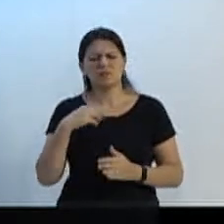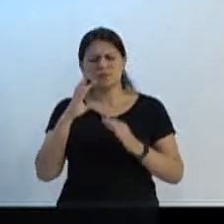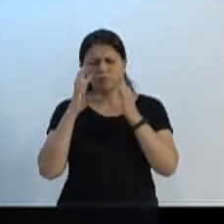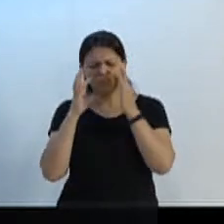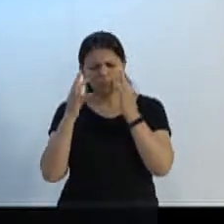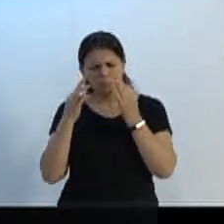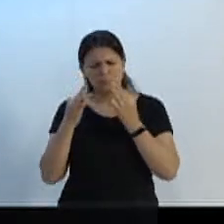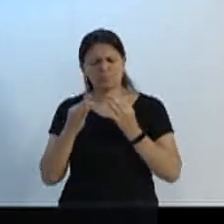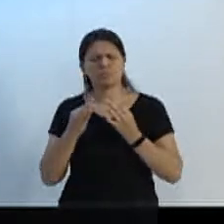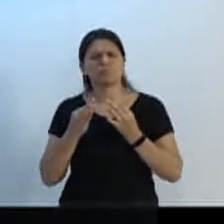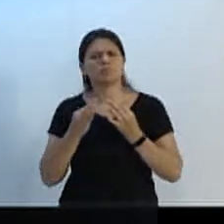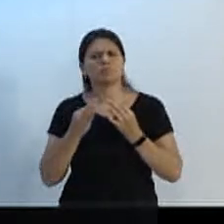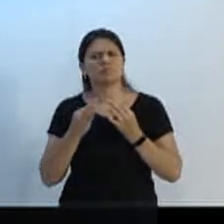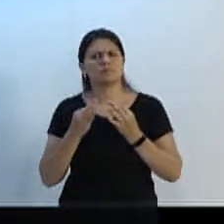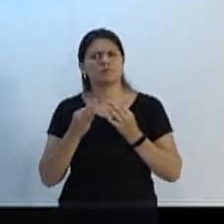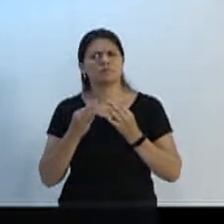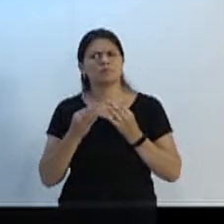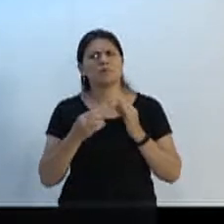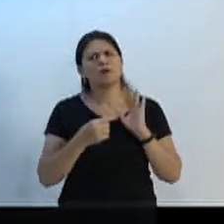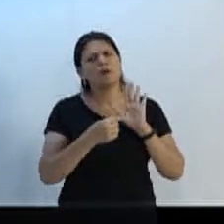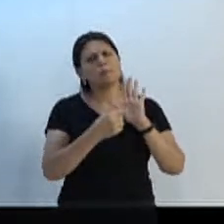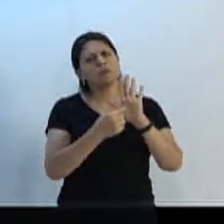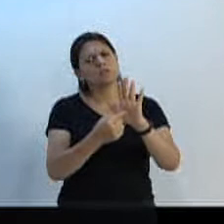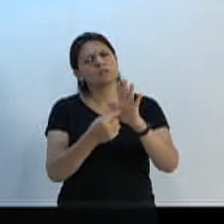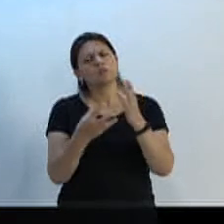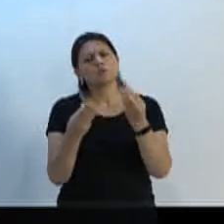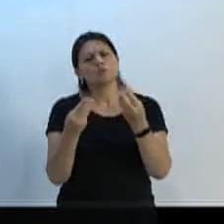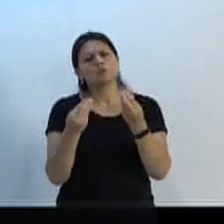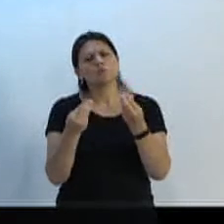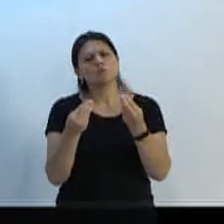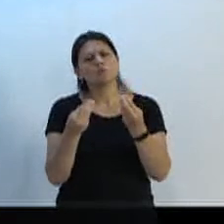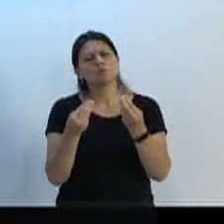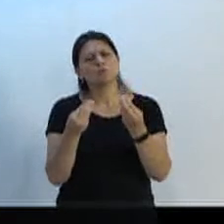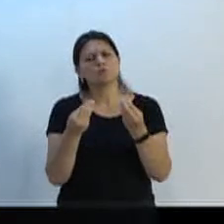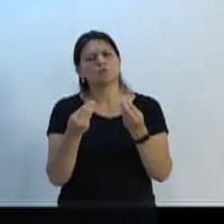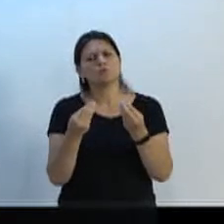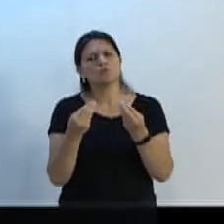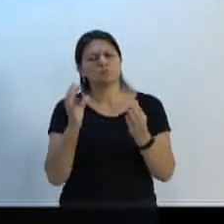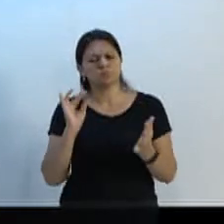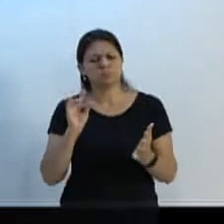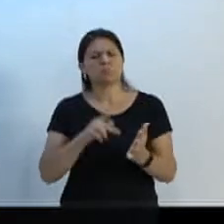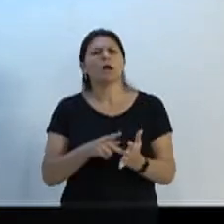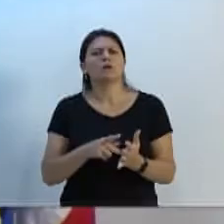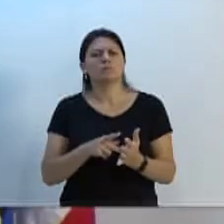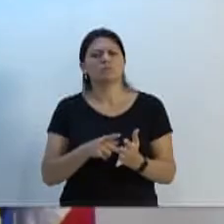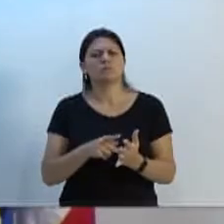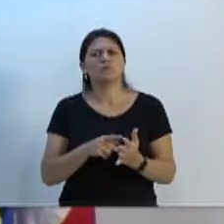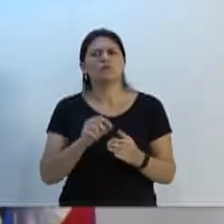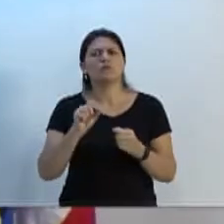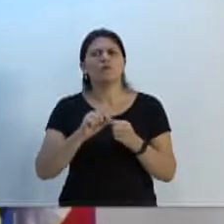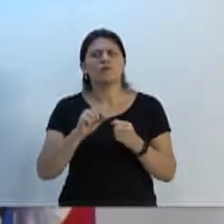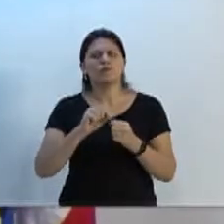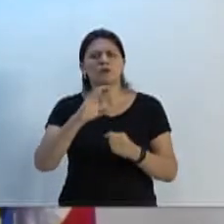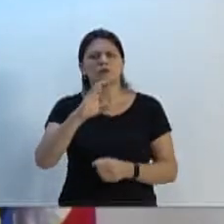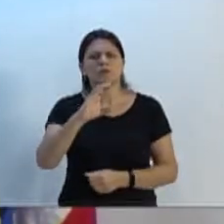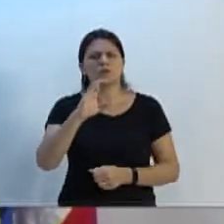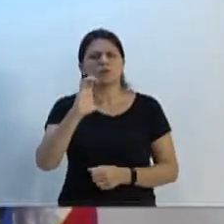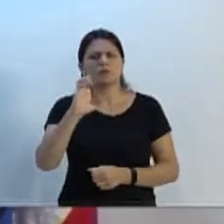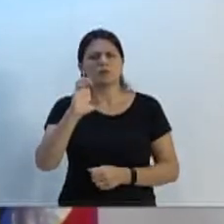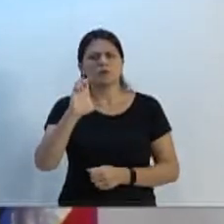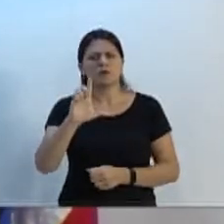senhores vereadores uma apresentação com muita propriedade feita pelo senhor kleber está sumo